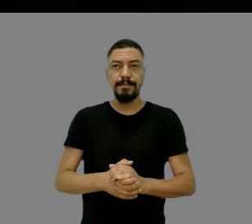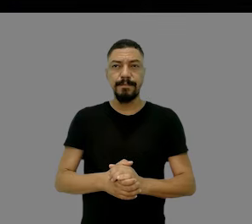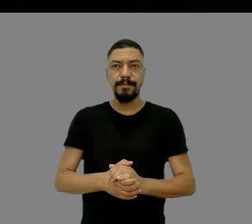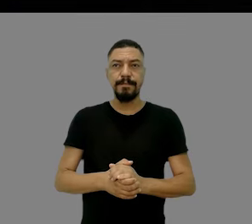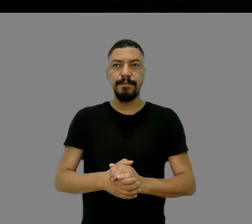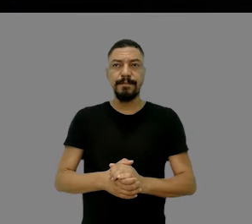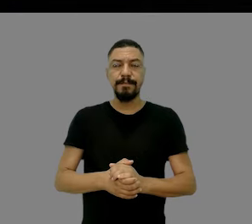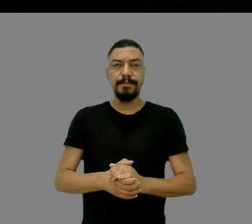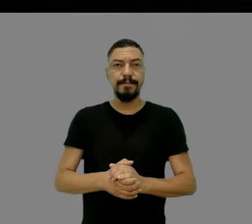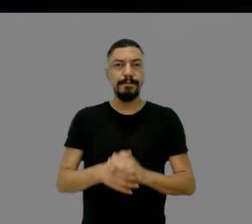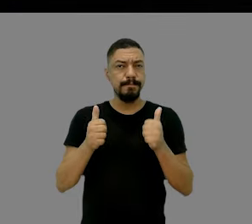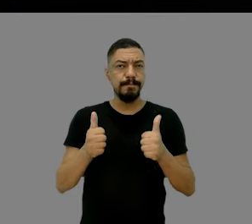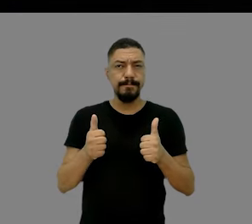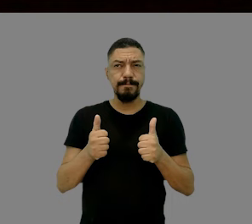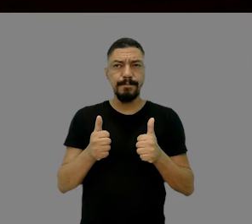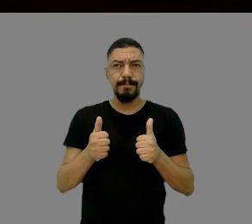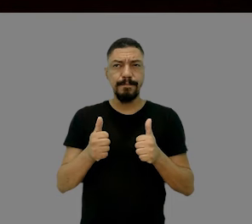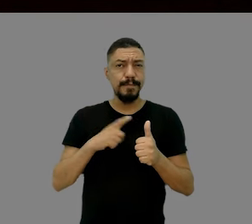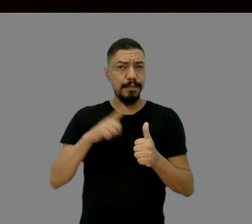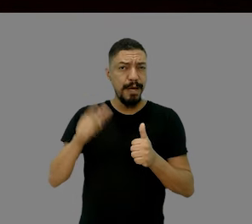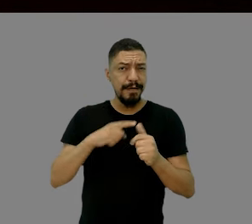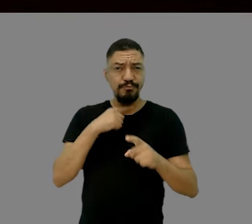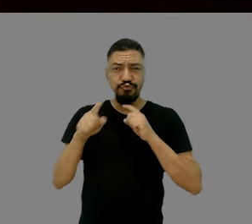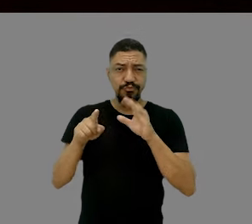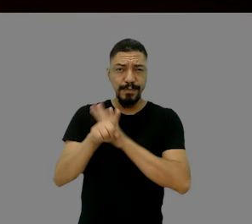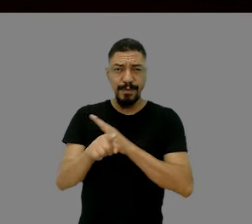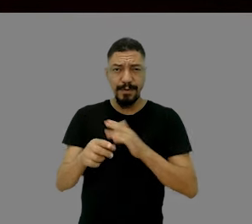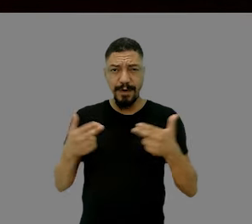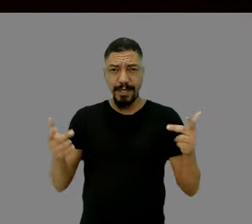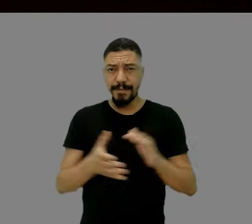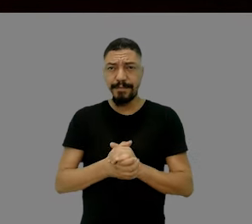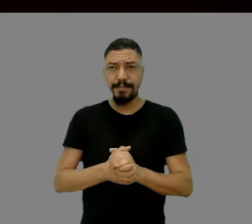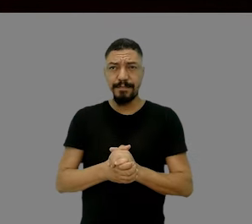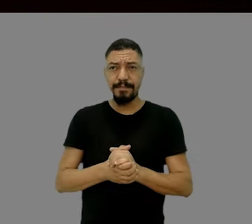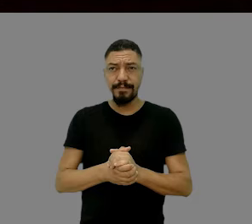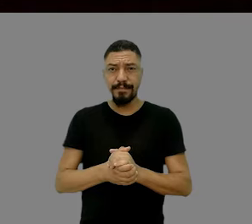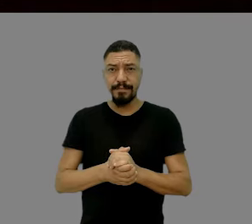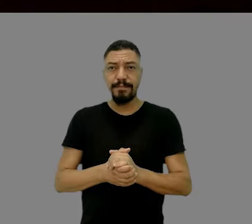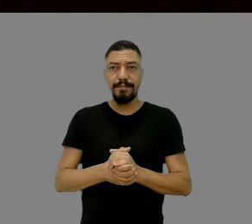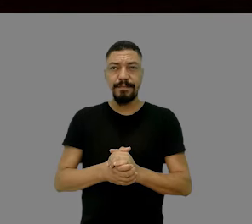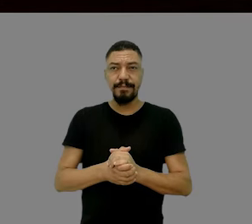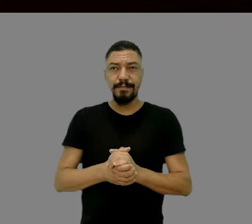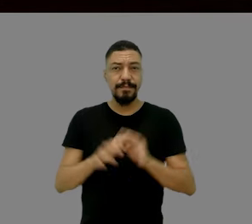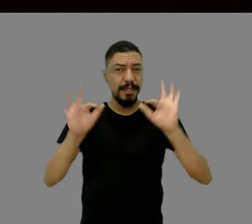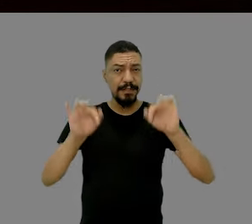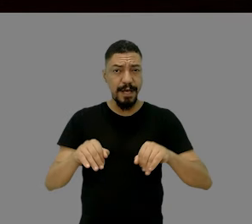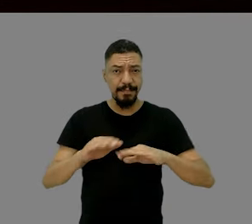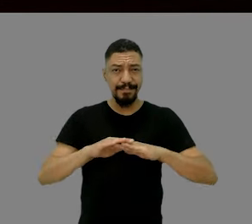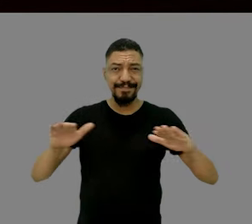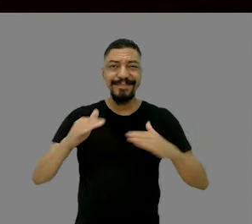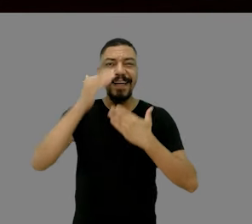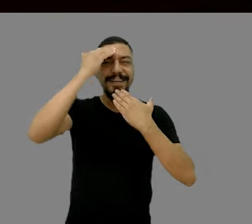Fomos. Gente, então vou agradecer novamente. a presença de todo mundo